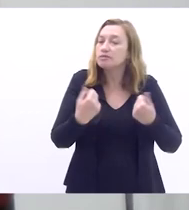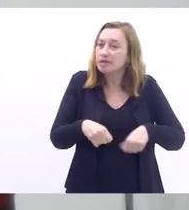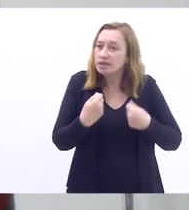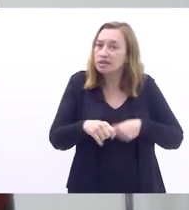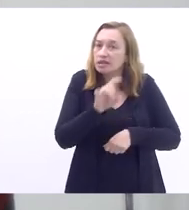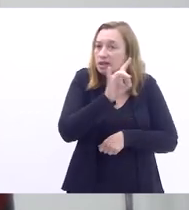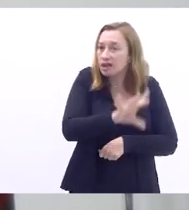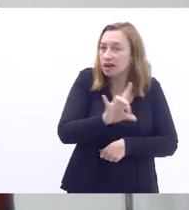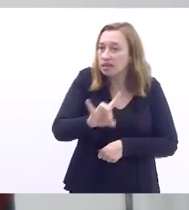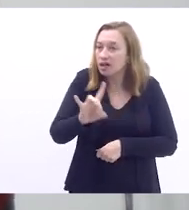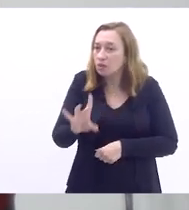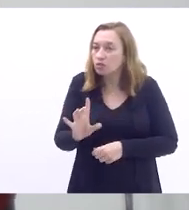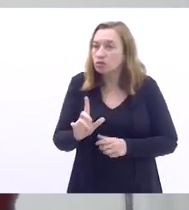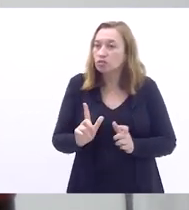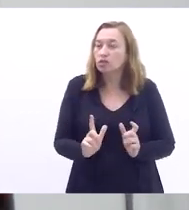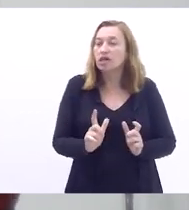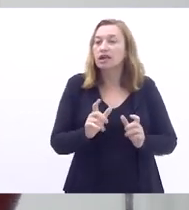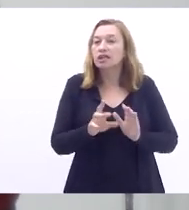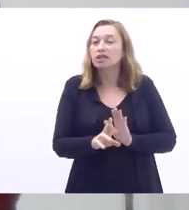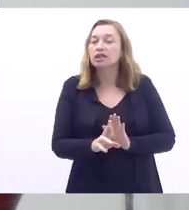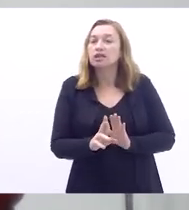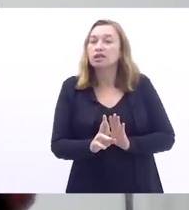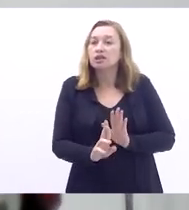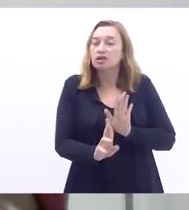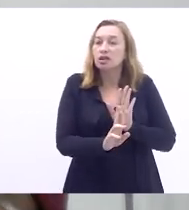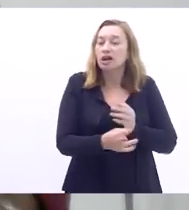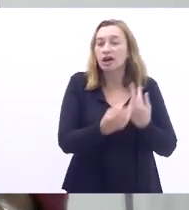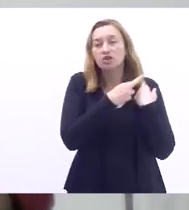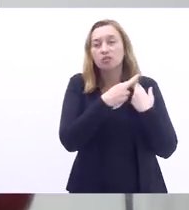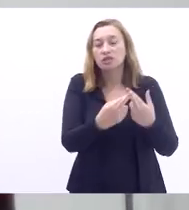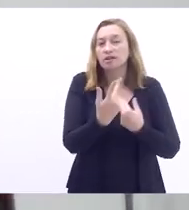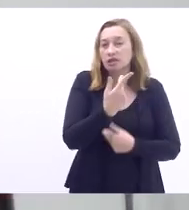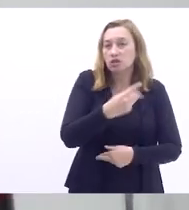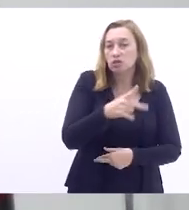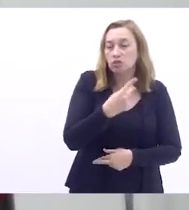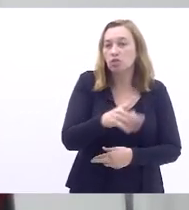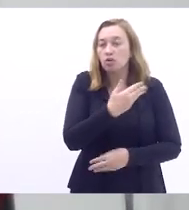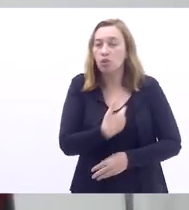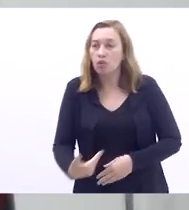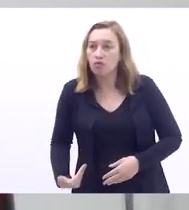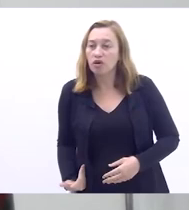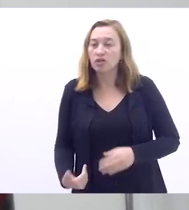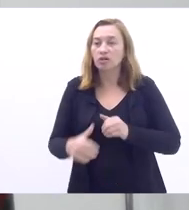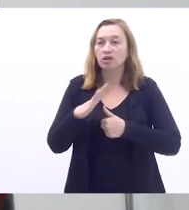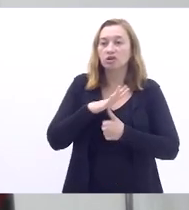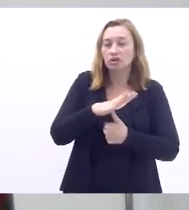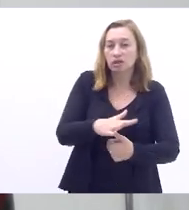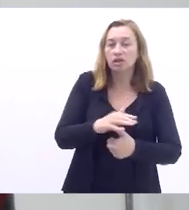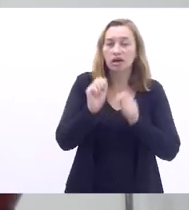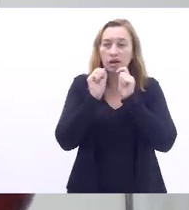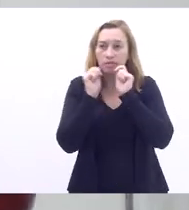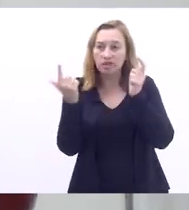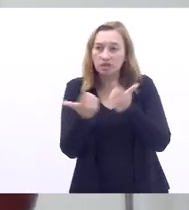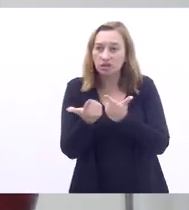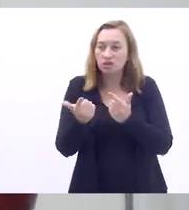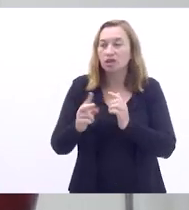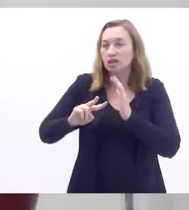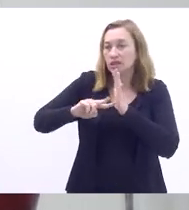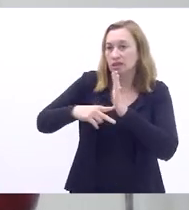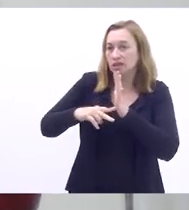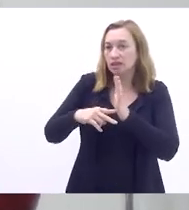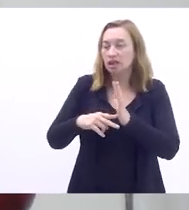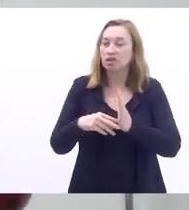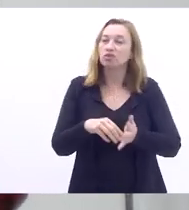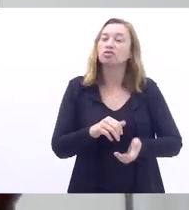precisa cada um dentro da sua responsabilidade governo Reitoria Assembleia Legislativa e